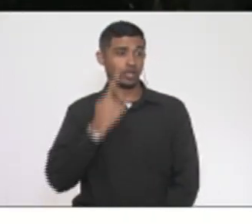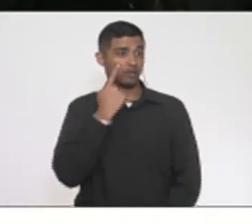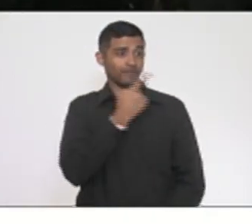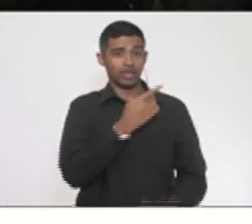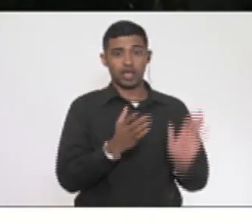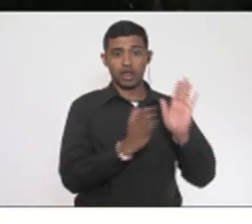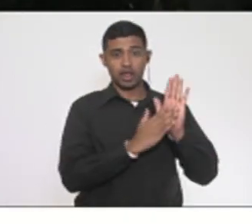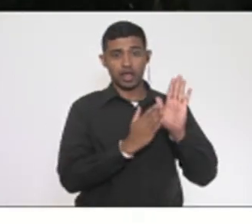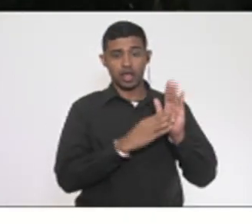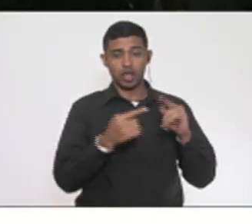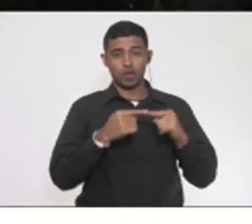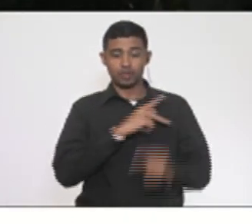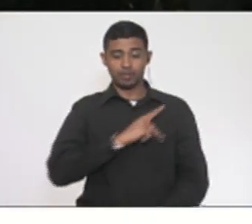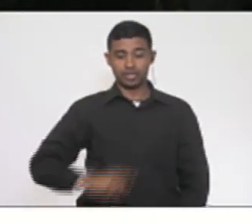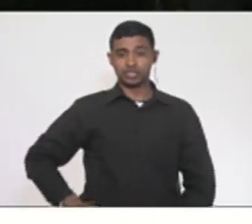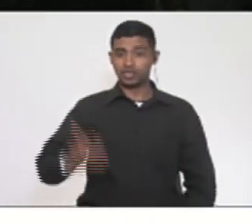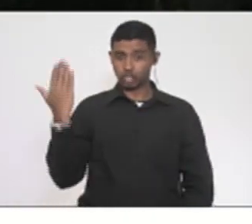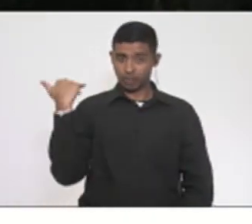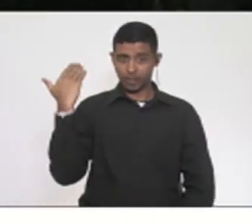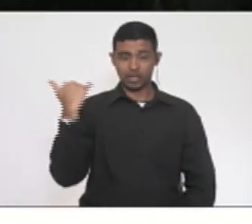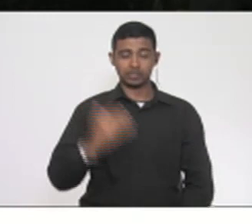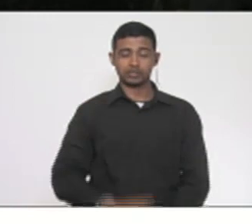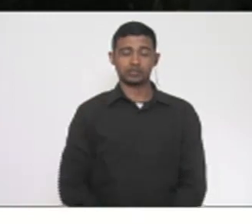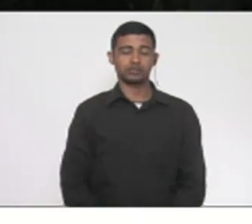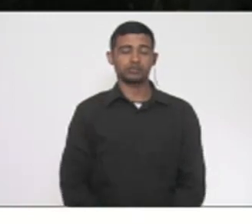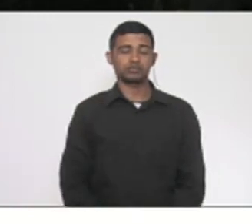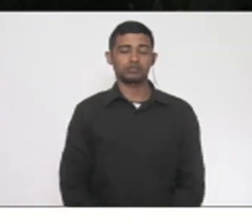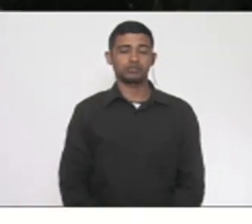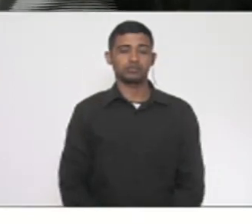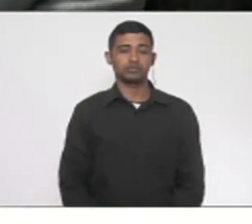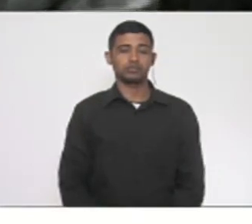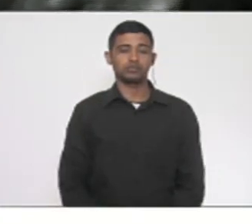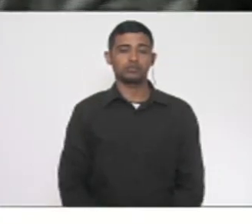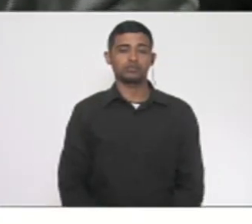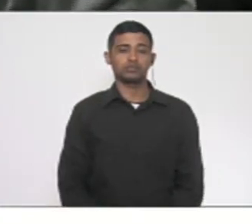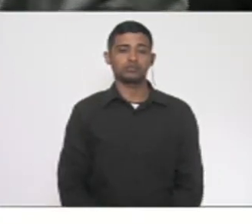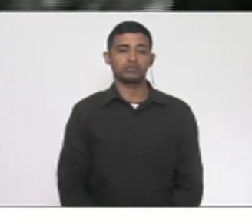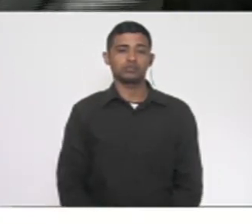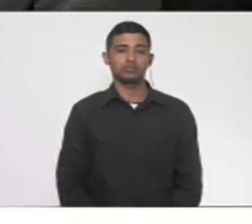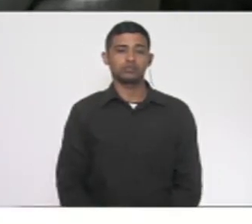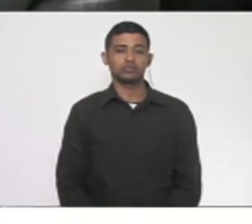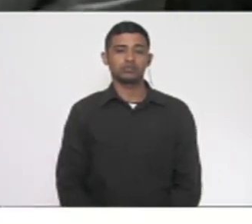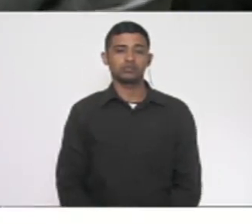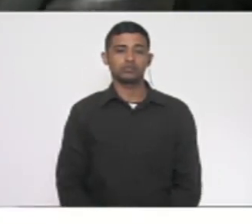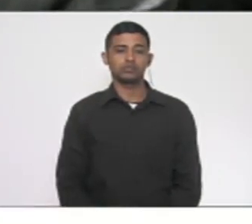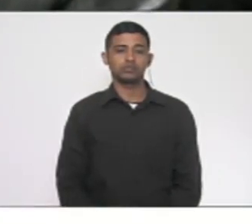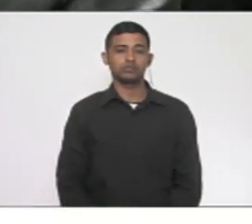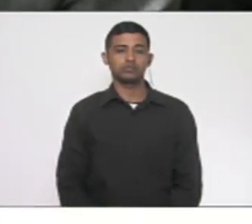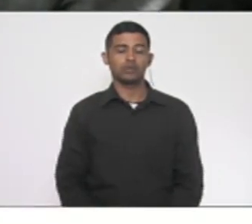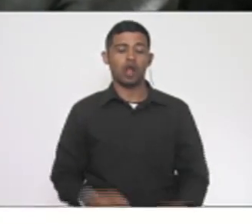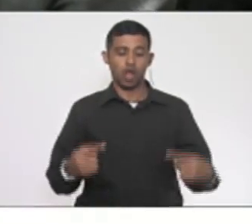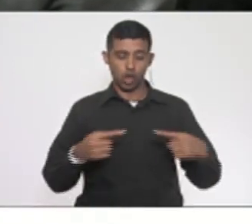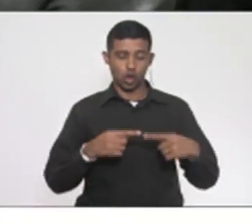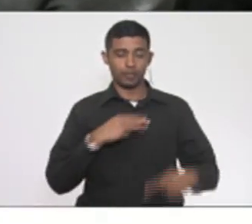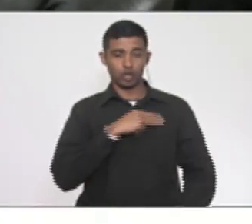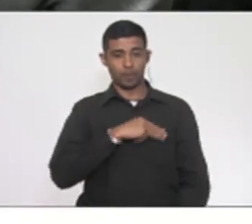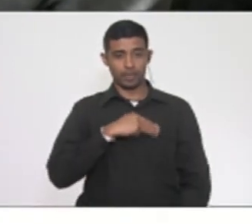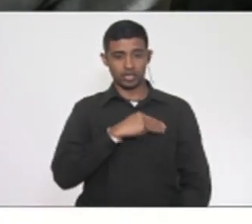do presidente anterior, e continua, e agora foi aprimorado,